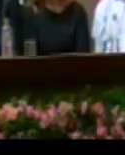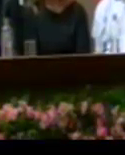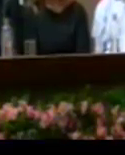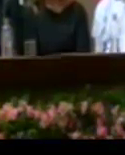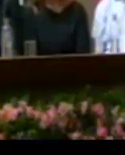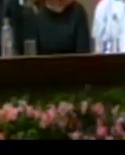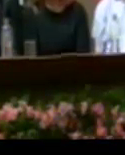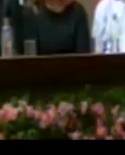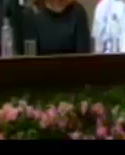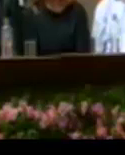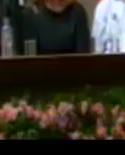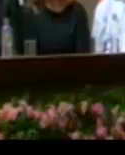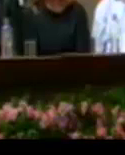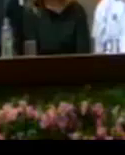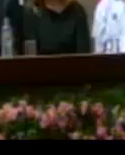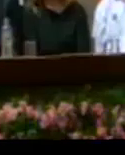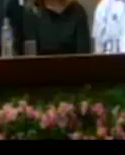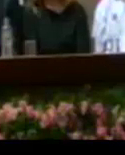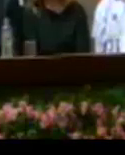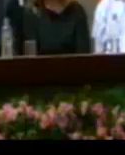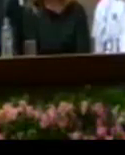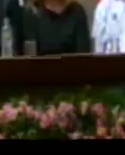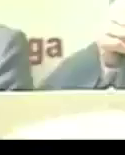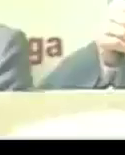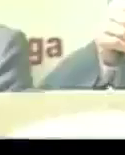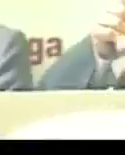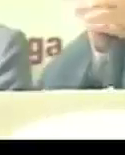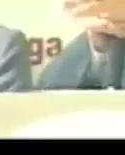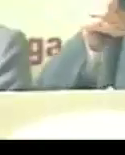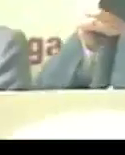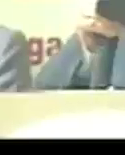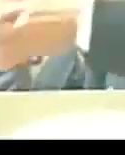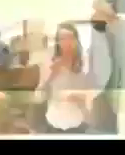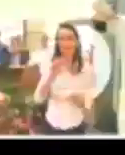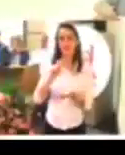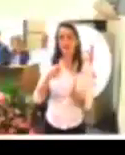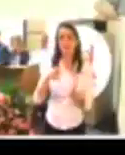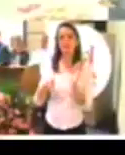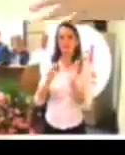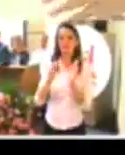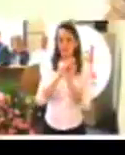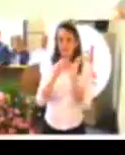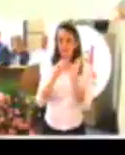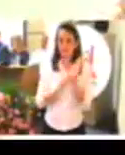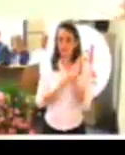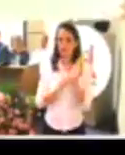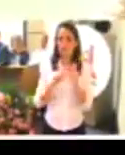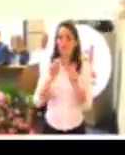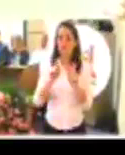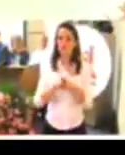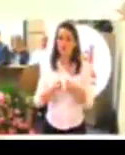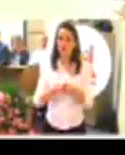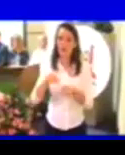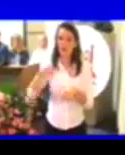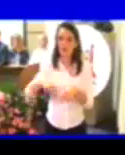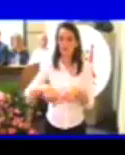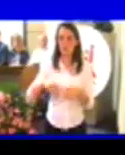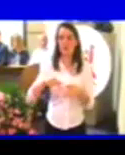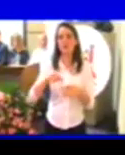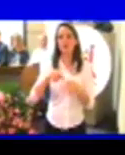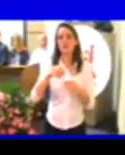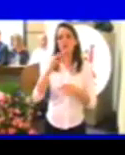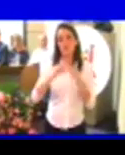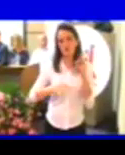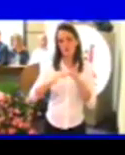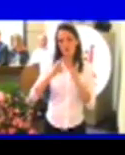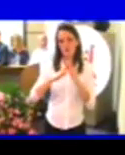nosso objetivo, do nosso desejo, do nosso compromisso de estabelecer também com o Instituto de Contas do nosso